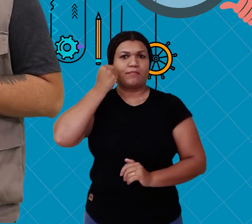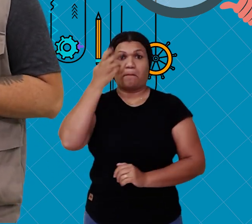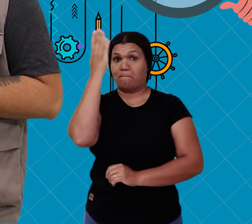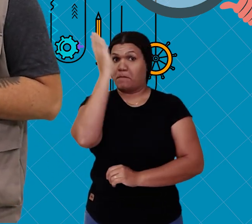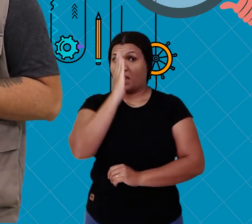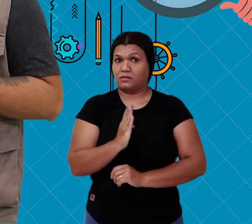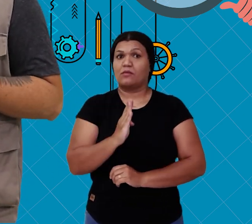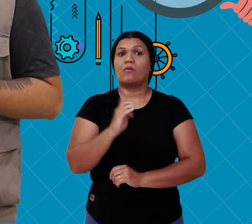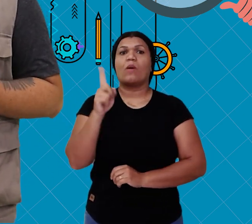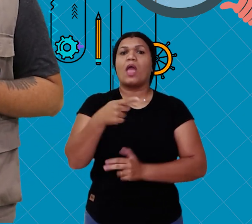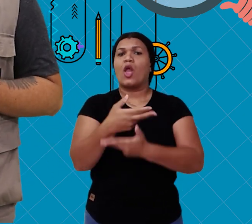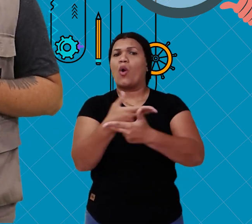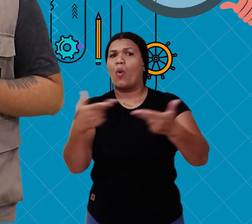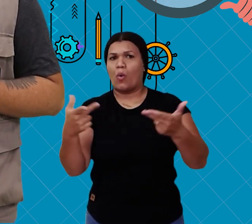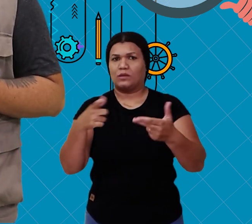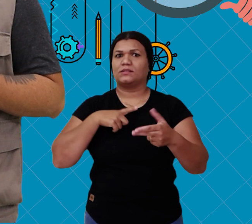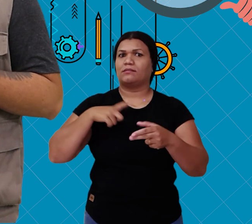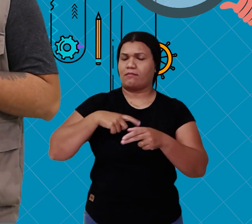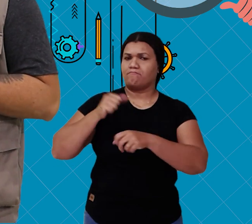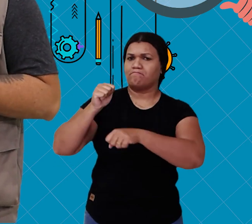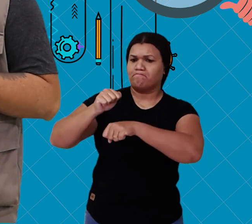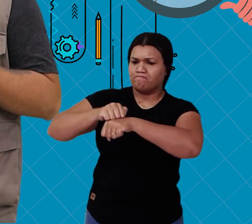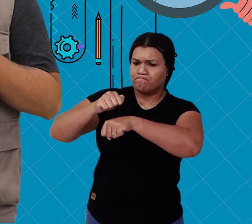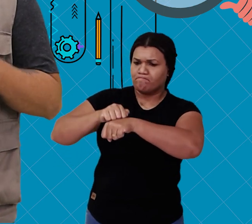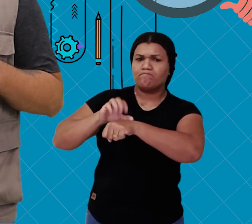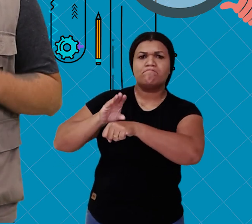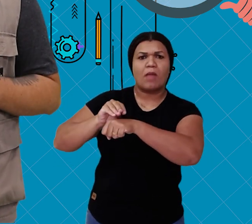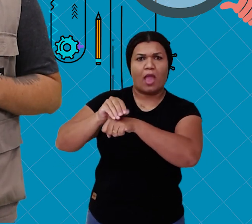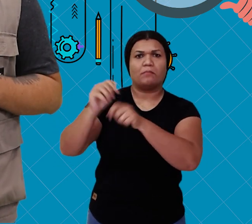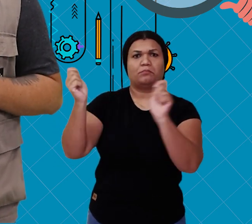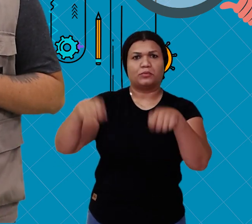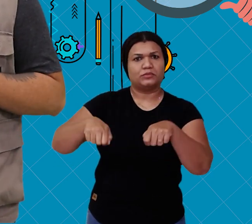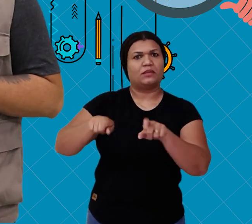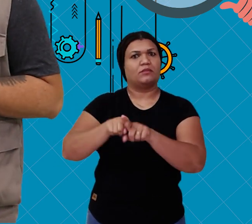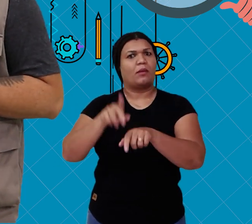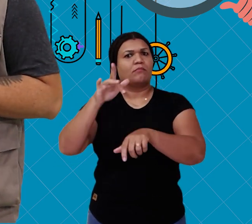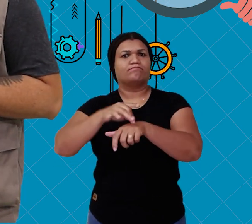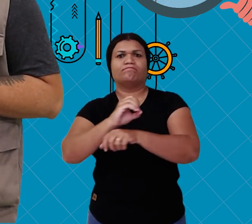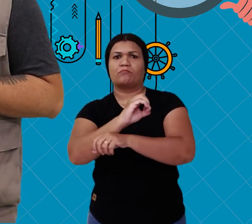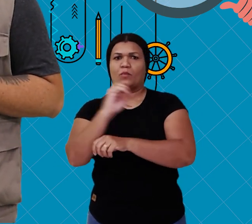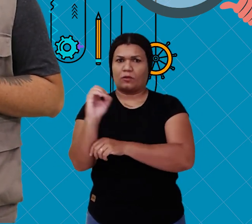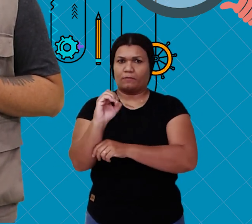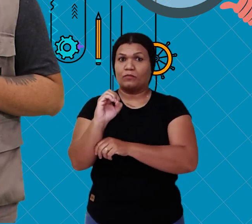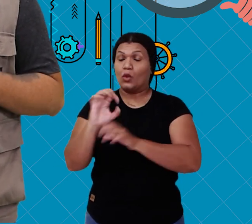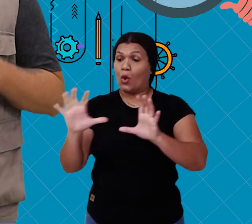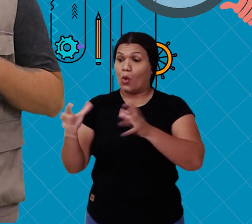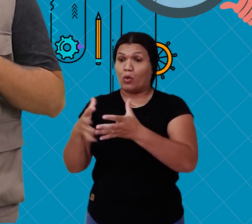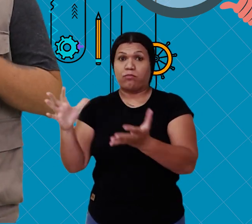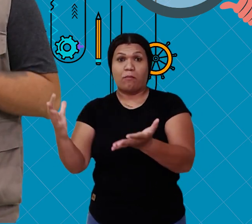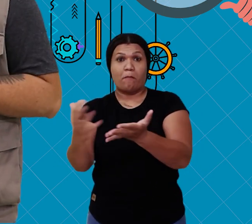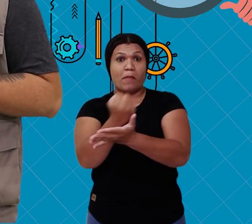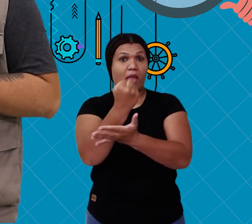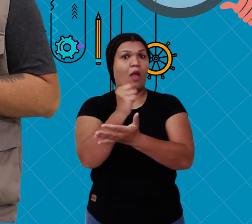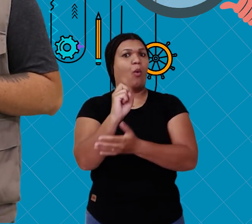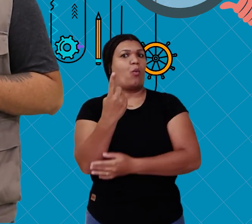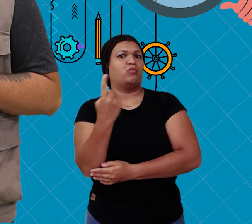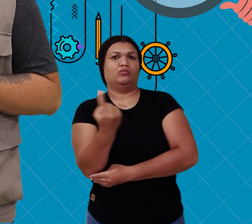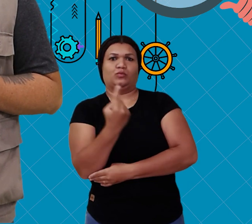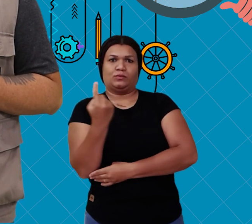cultural brasileiro os bens de natureza material e imaterial, tomados individualmente ou em